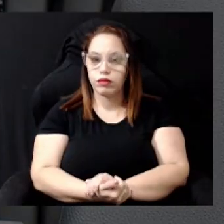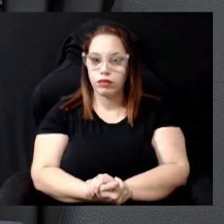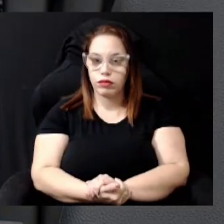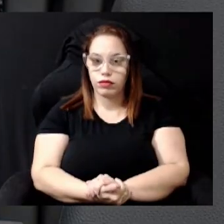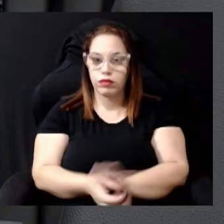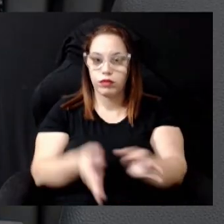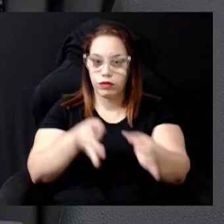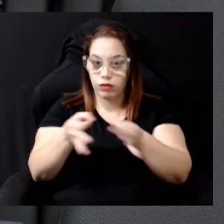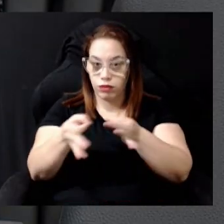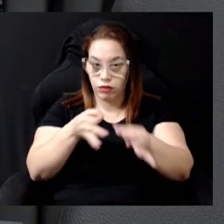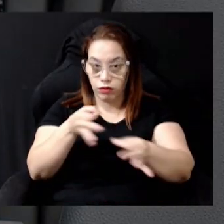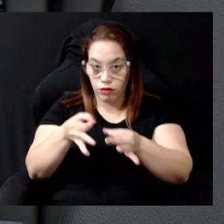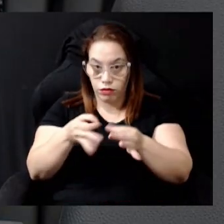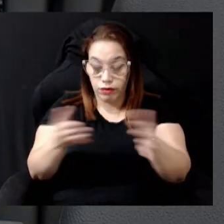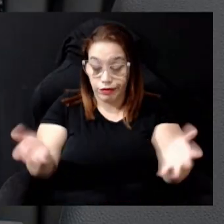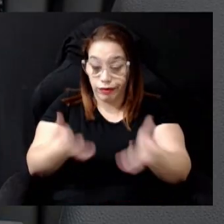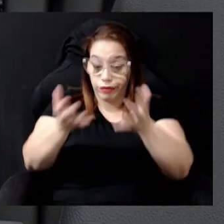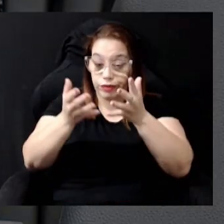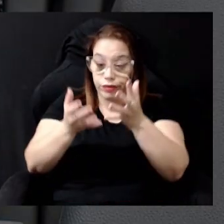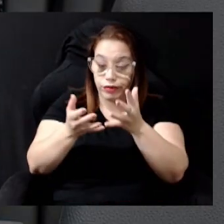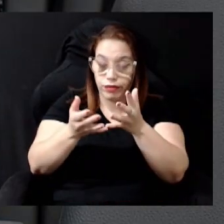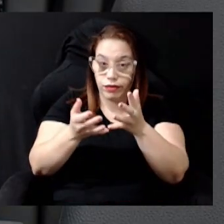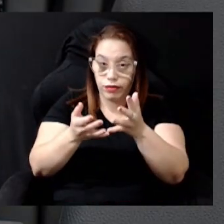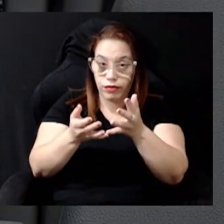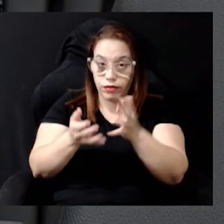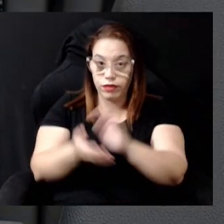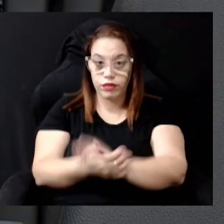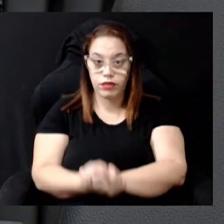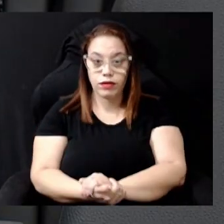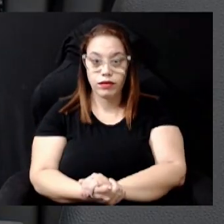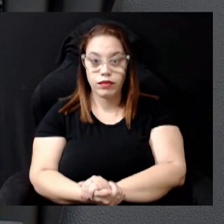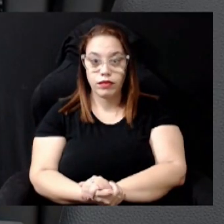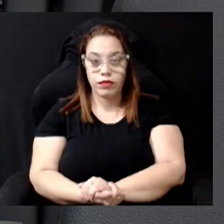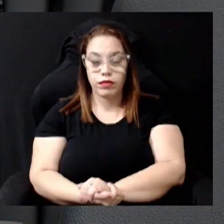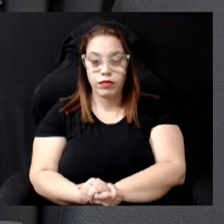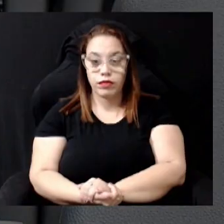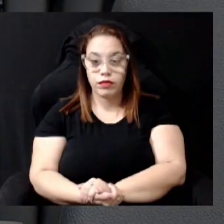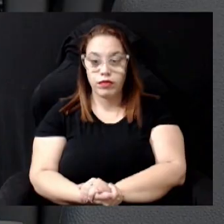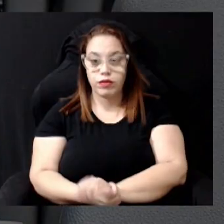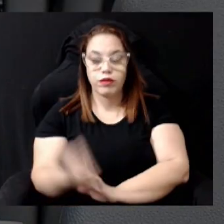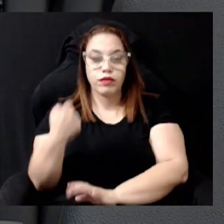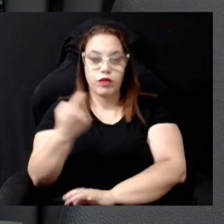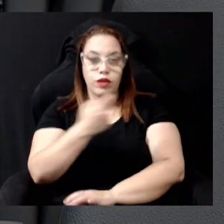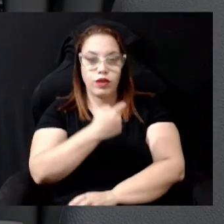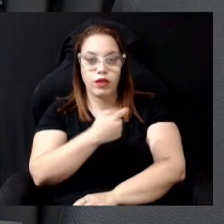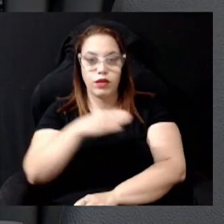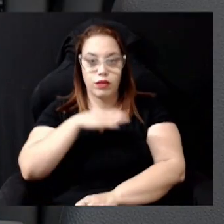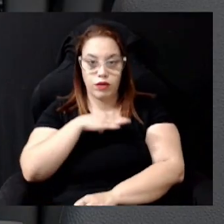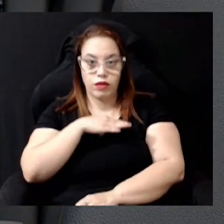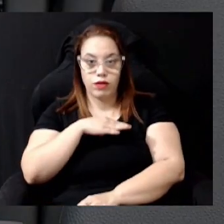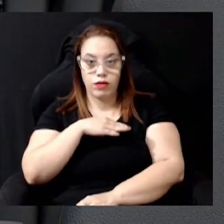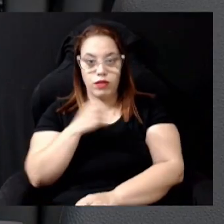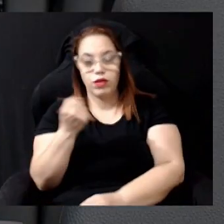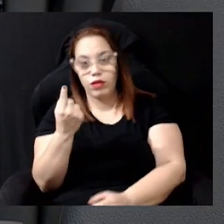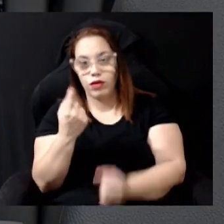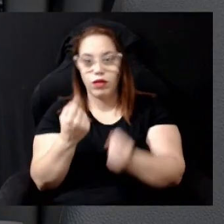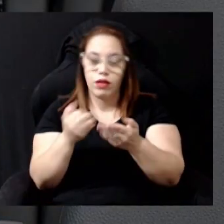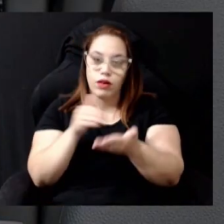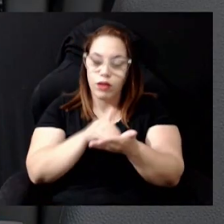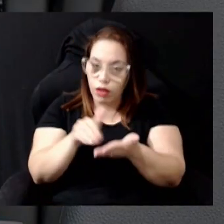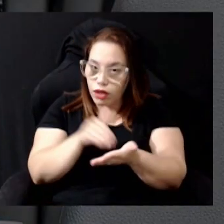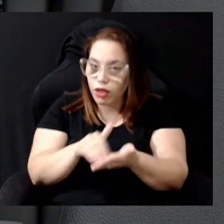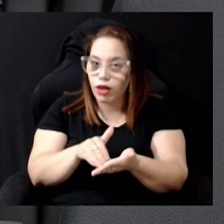das demandas para envio para o nosso município, prefeito no caso, para os secretários, mas também